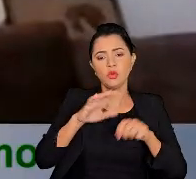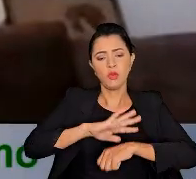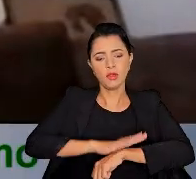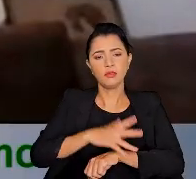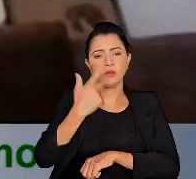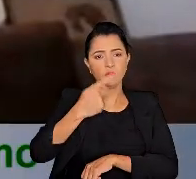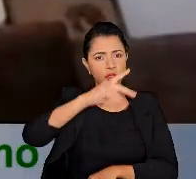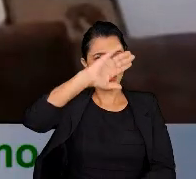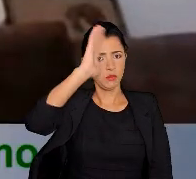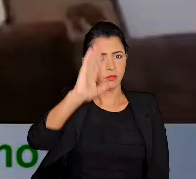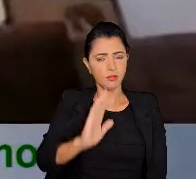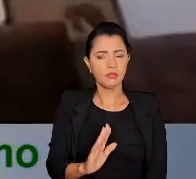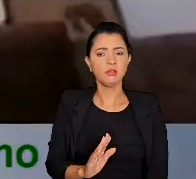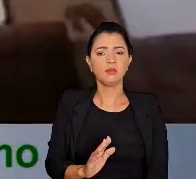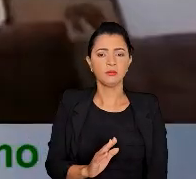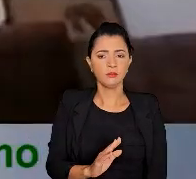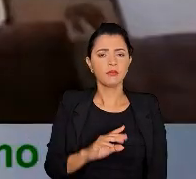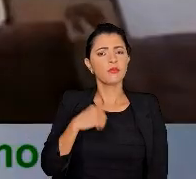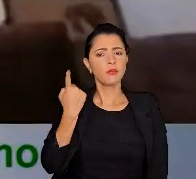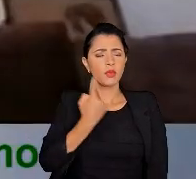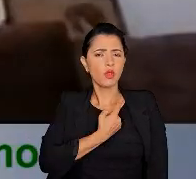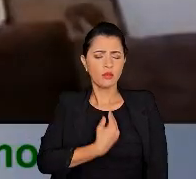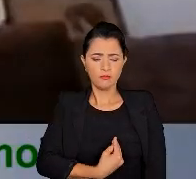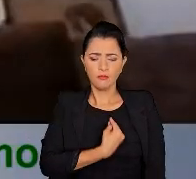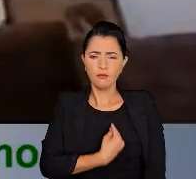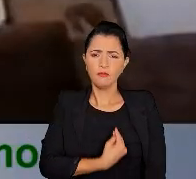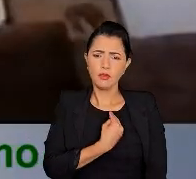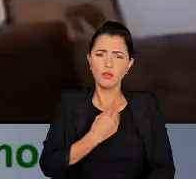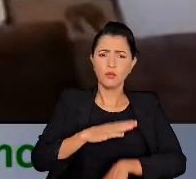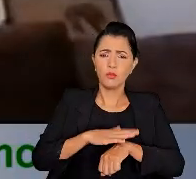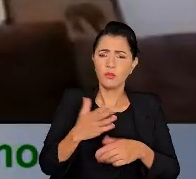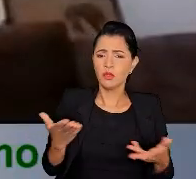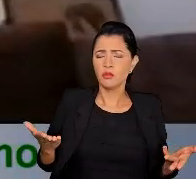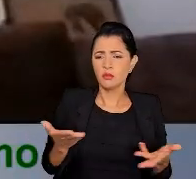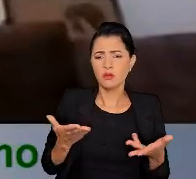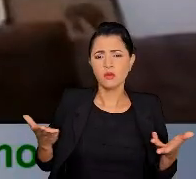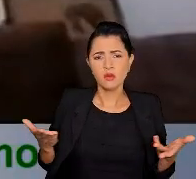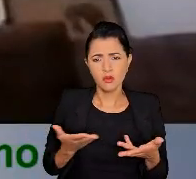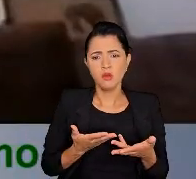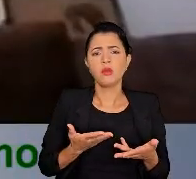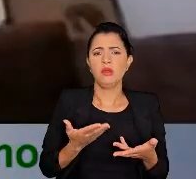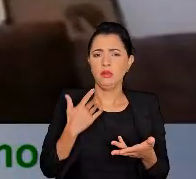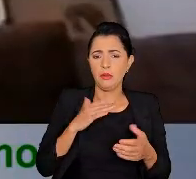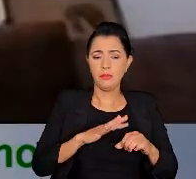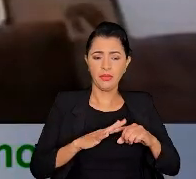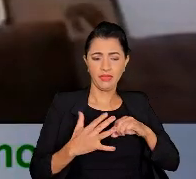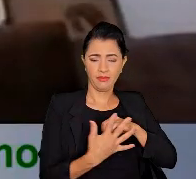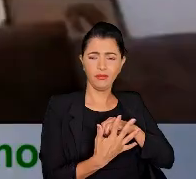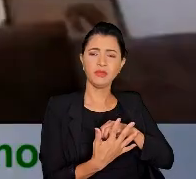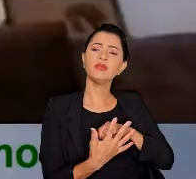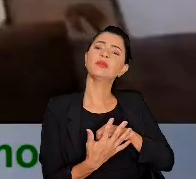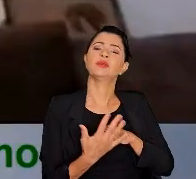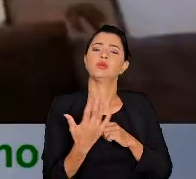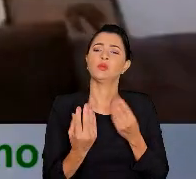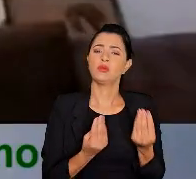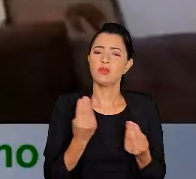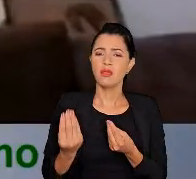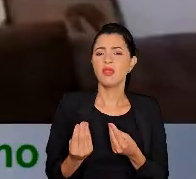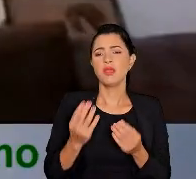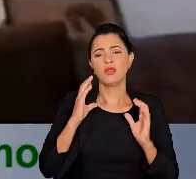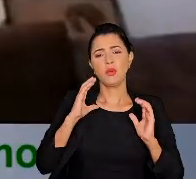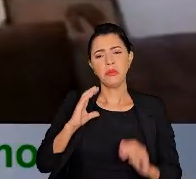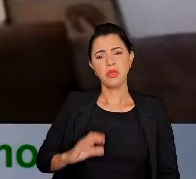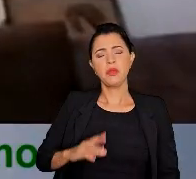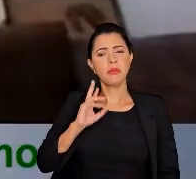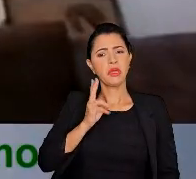Brasil. E nós estamos vivendo numa época agora, né, numa pandemia, em que essas condutas parecem